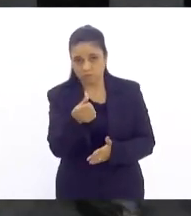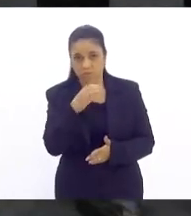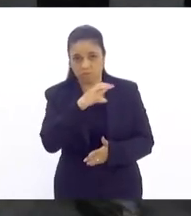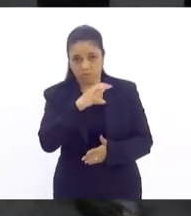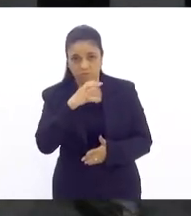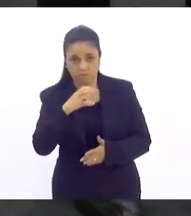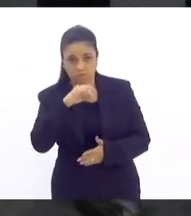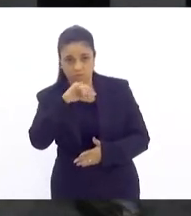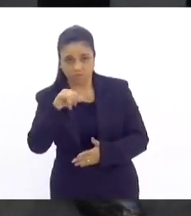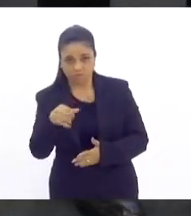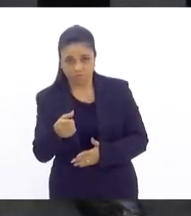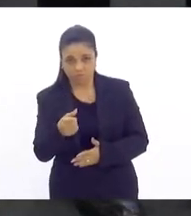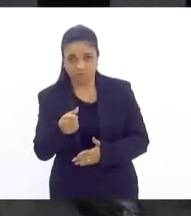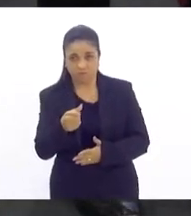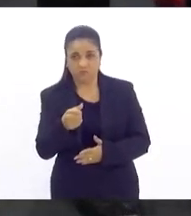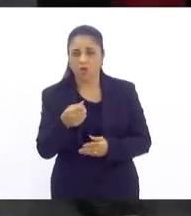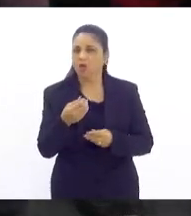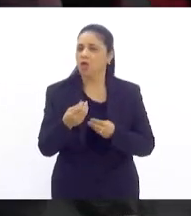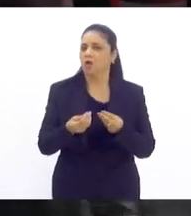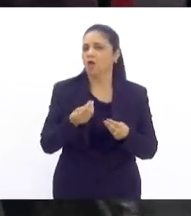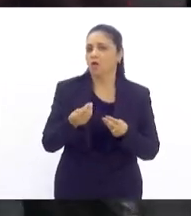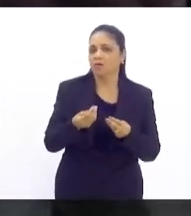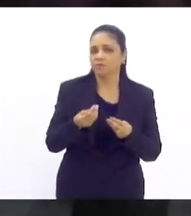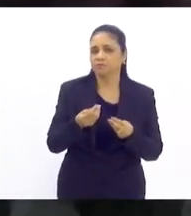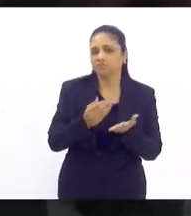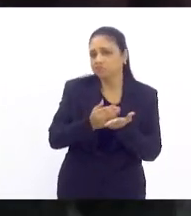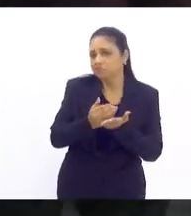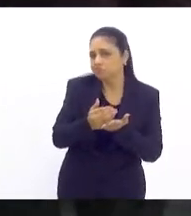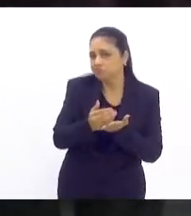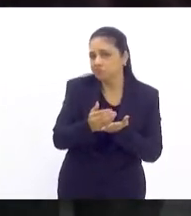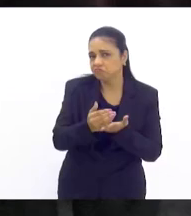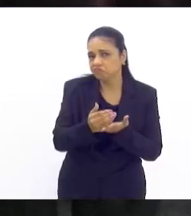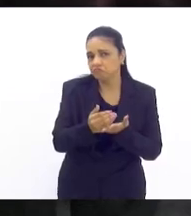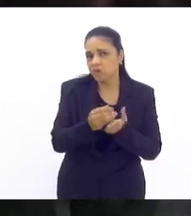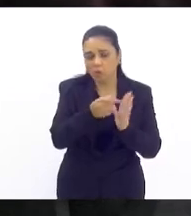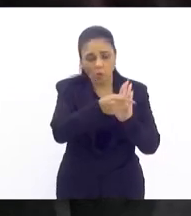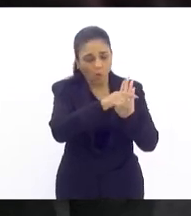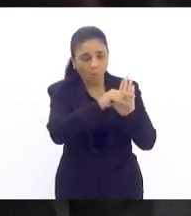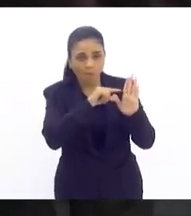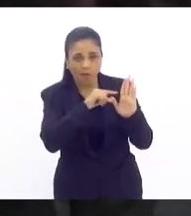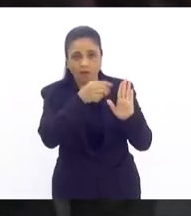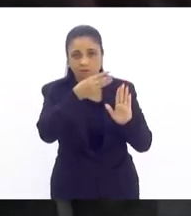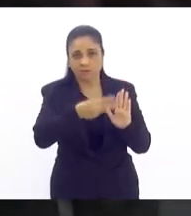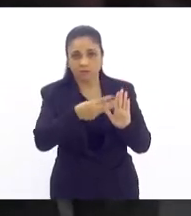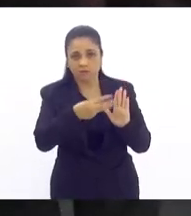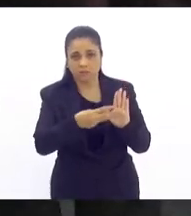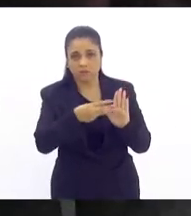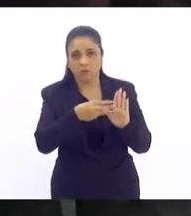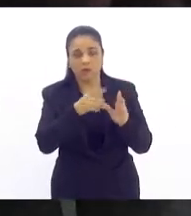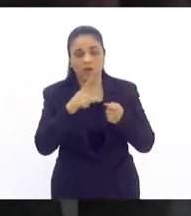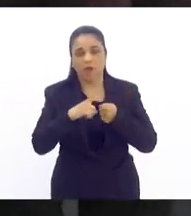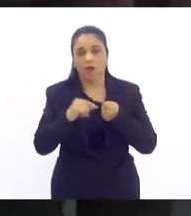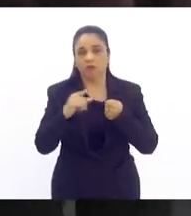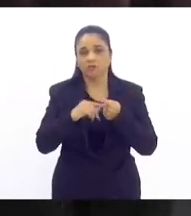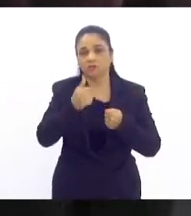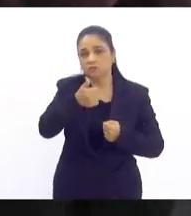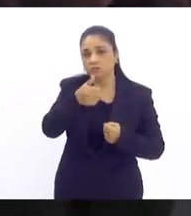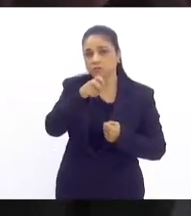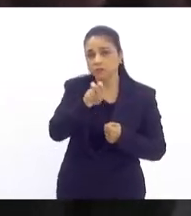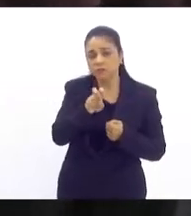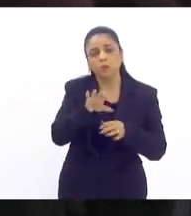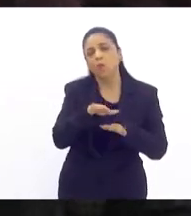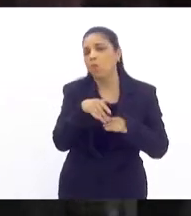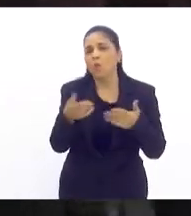só dissesse assim como é que inicia-se o parágrafo terceiro do artigo 15 qual é a redação porque